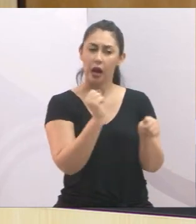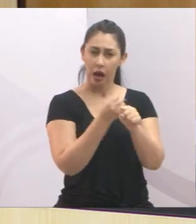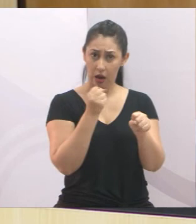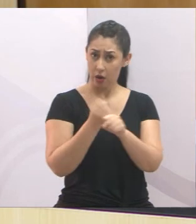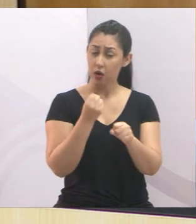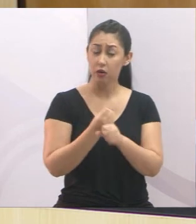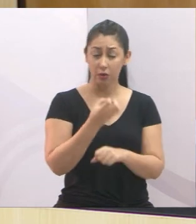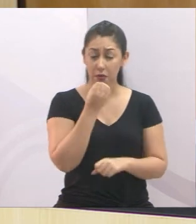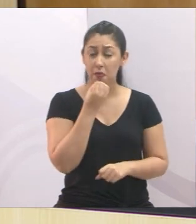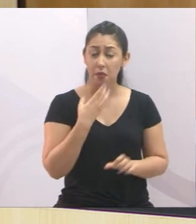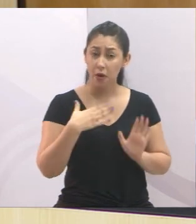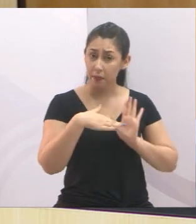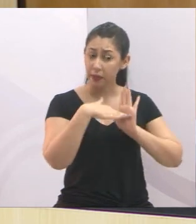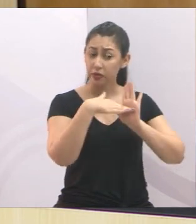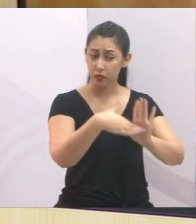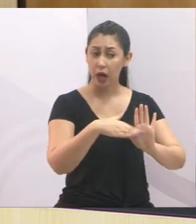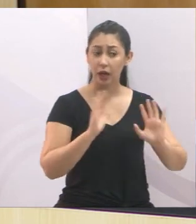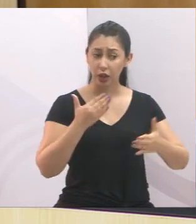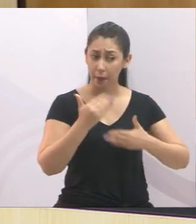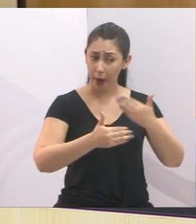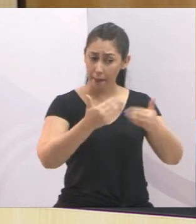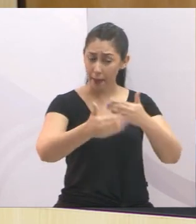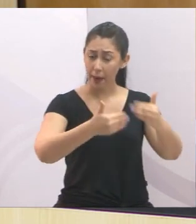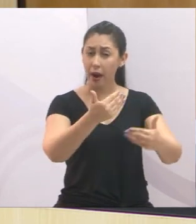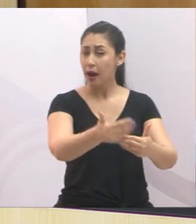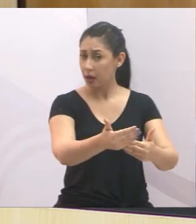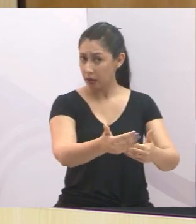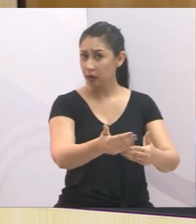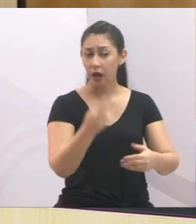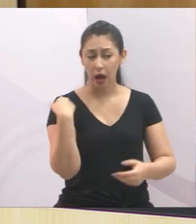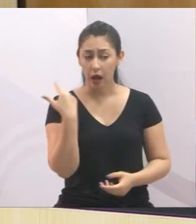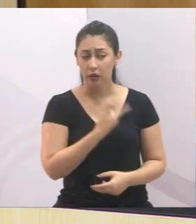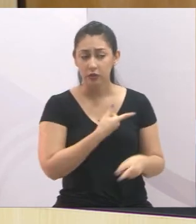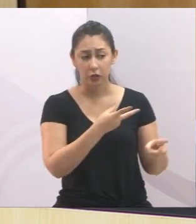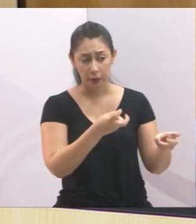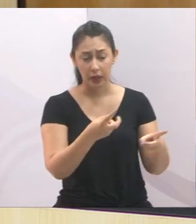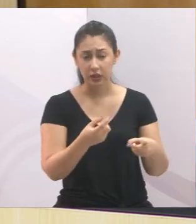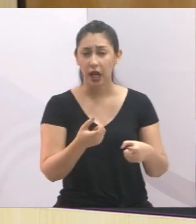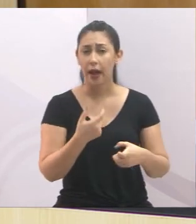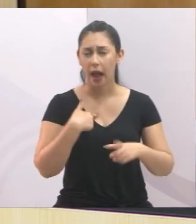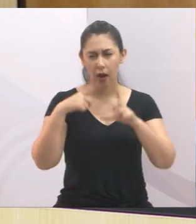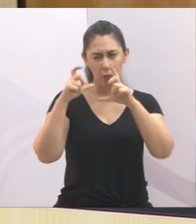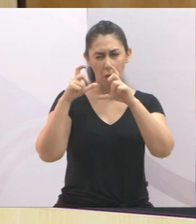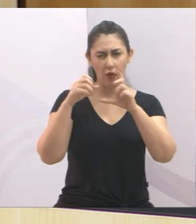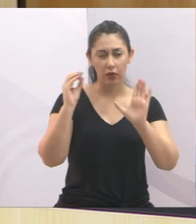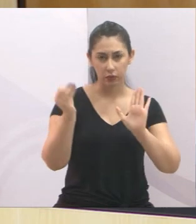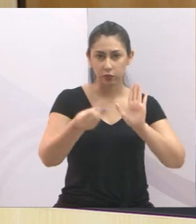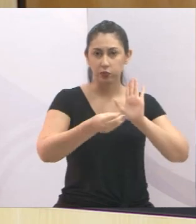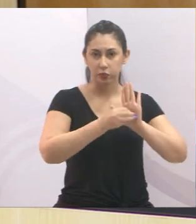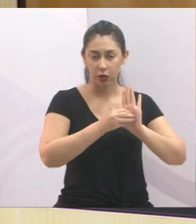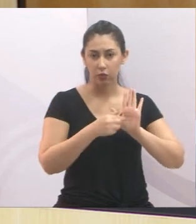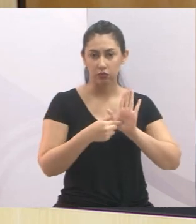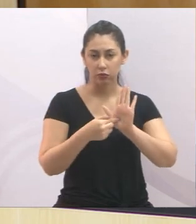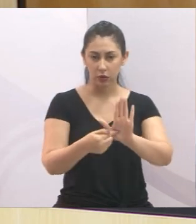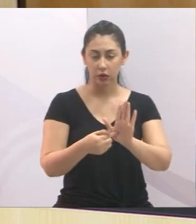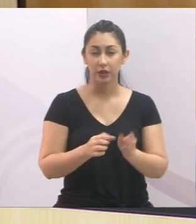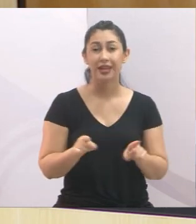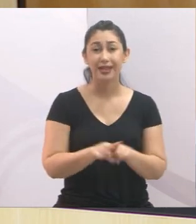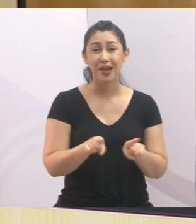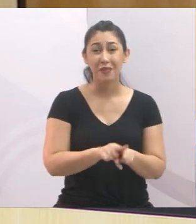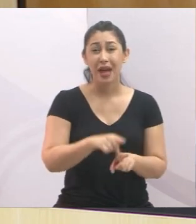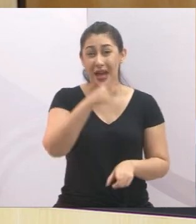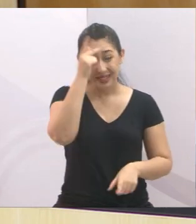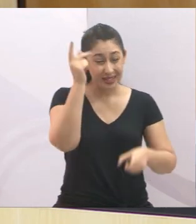Jacareí, se encontram em estágio avançado, conforme pode ser constatado nas fotos anexas, e considerando que este vereador vem sendo